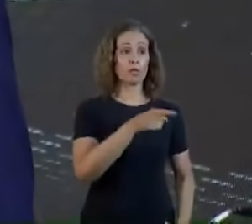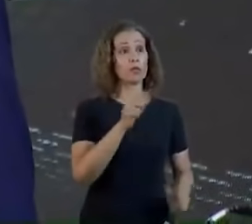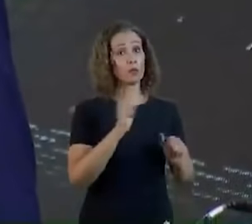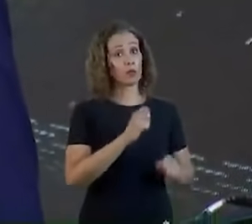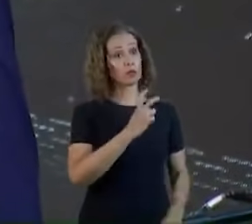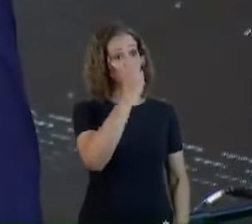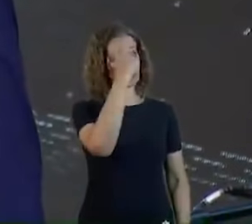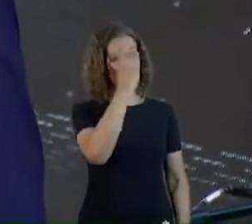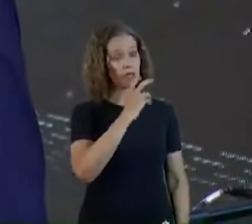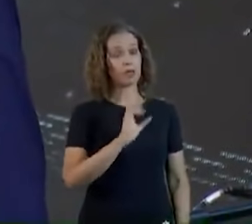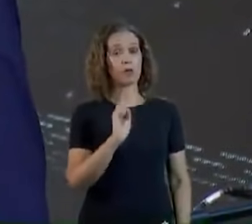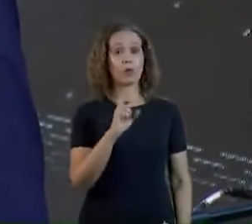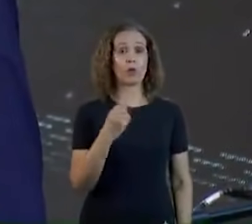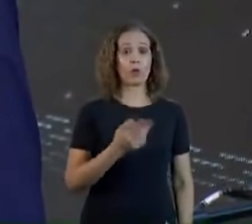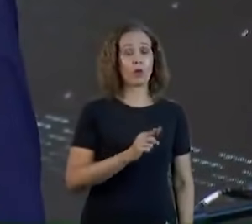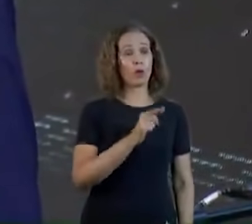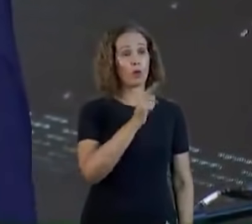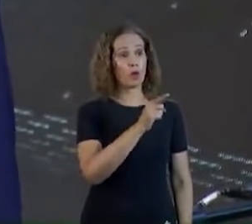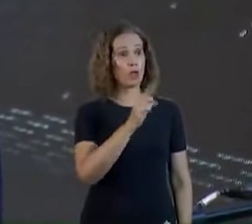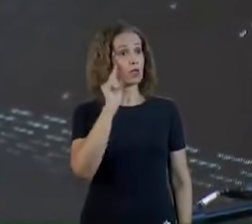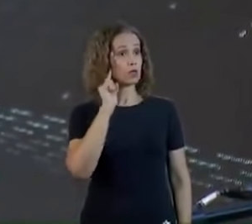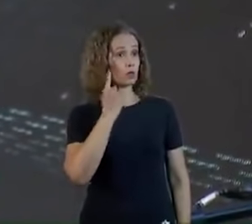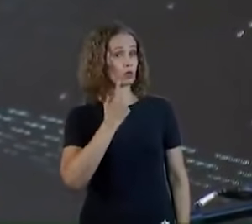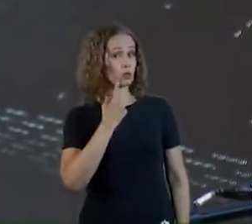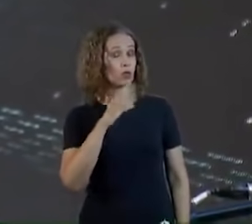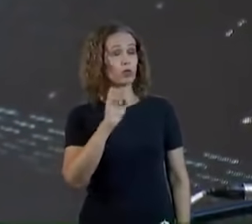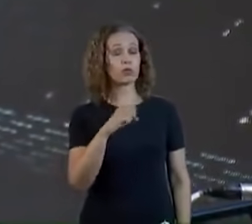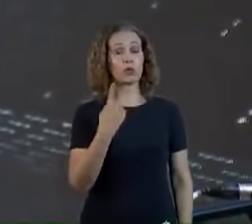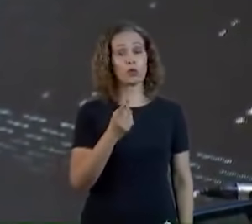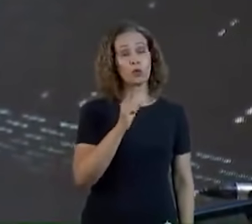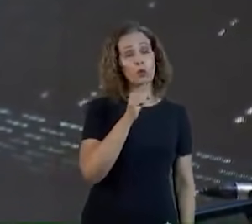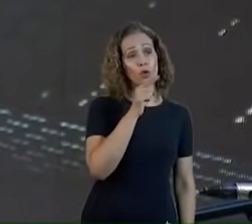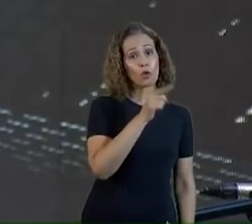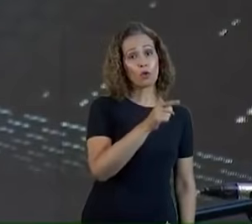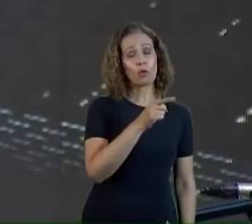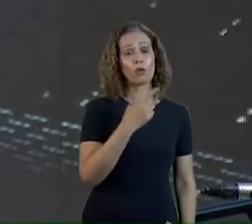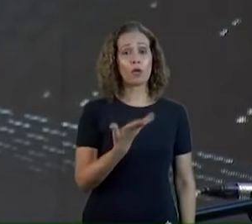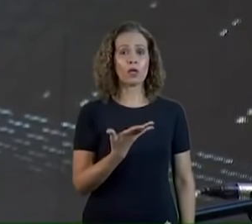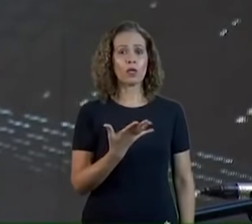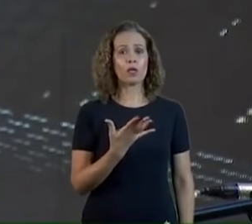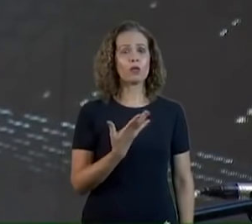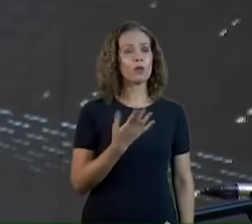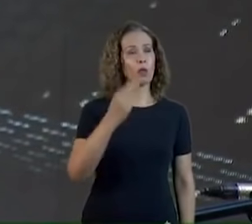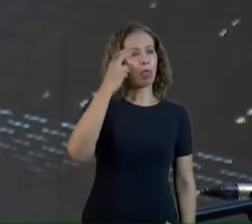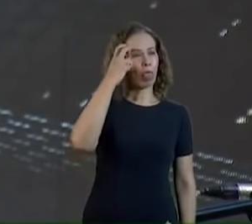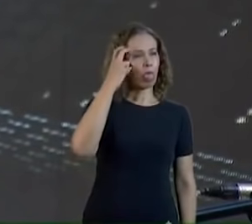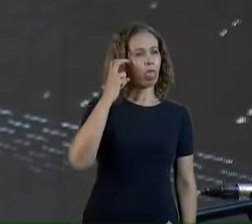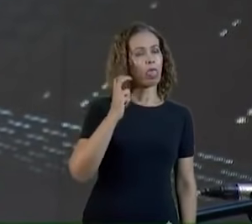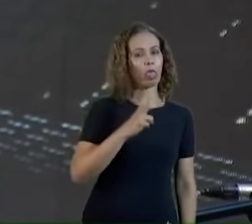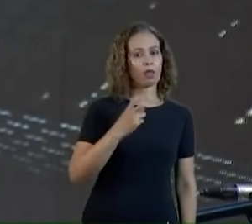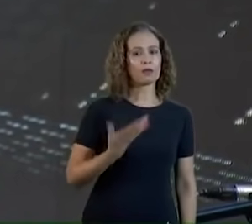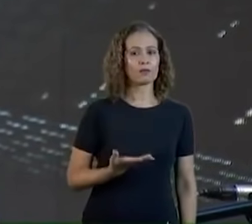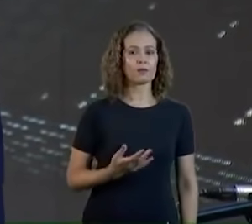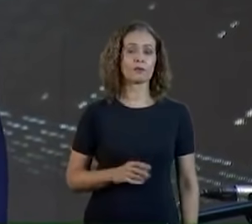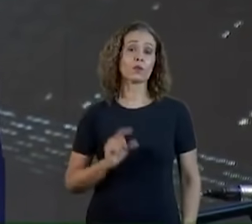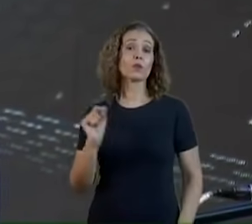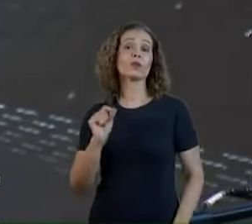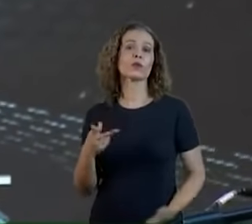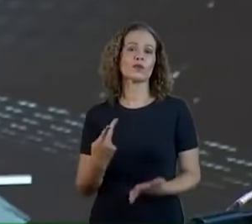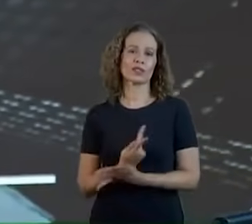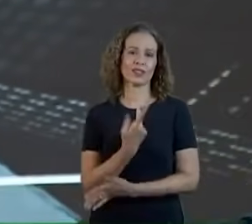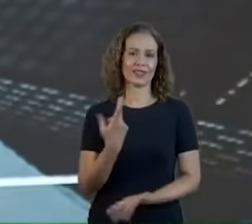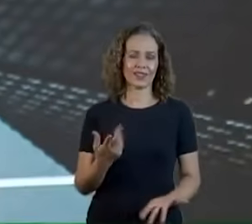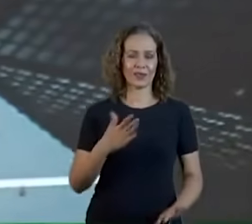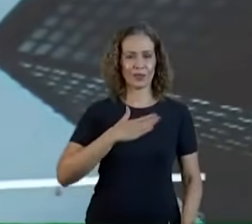cego, ou ele vai ficar surdo, ou ele vai ficar com um sério retardo mental. E aí foi isso que